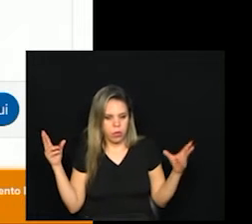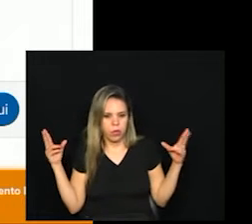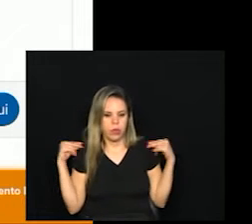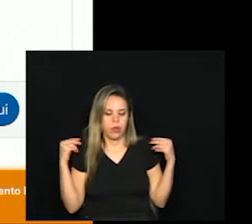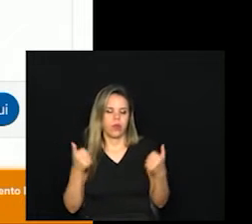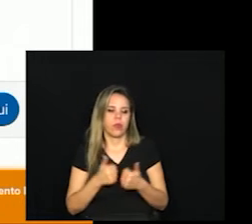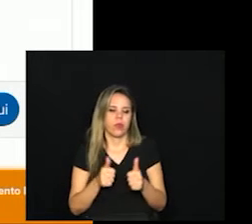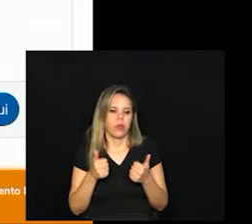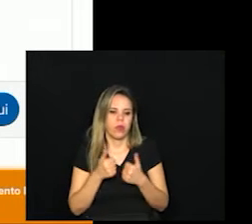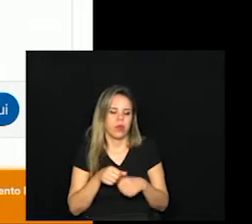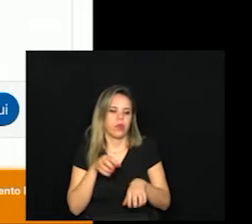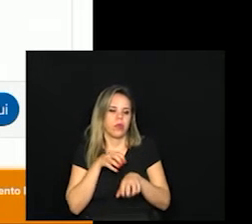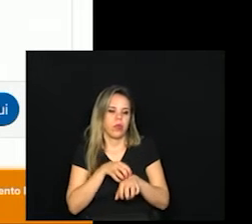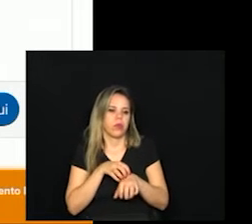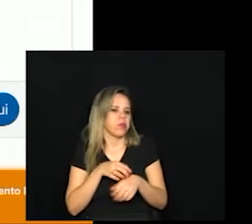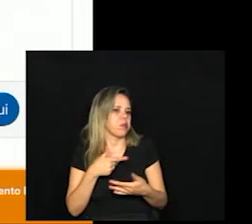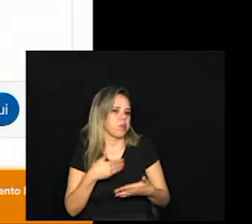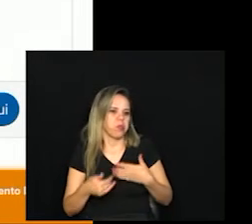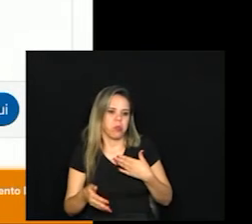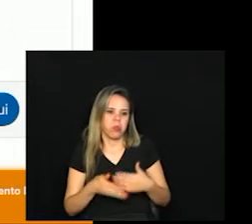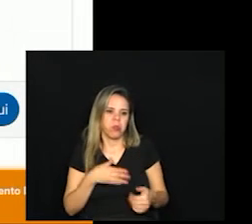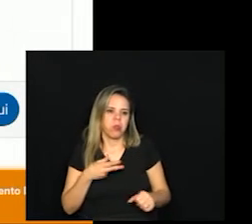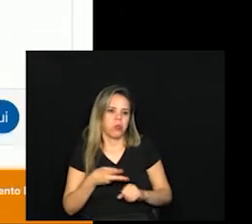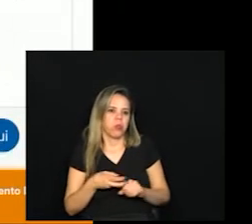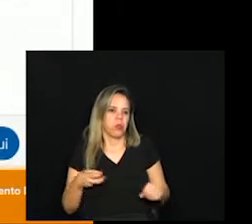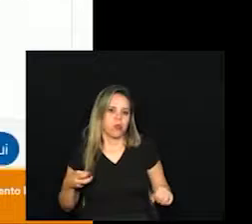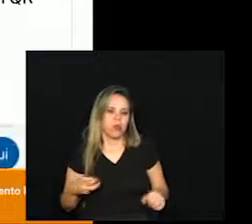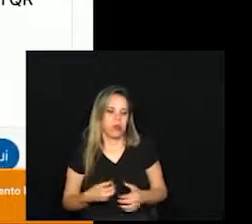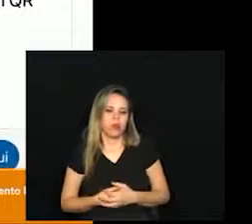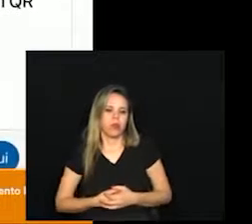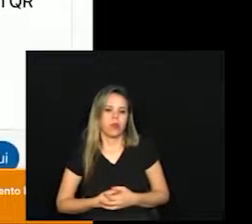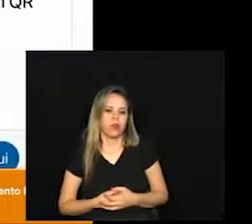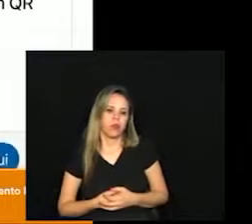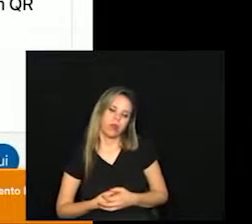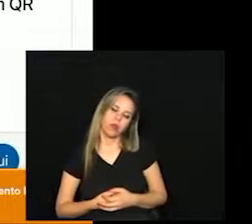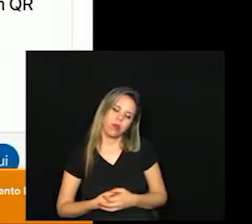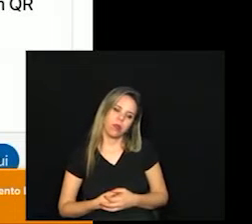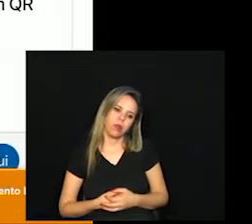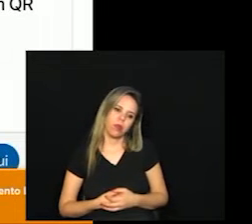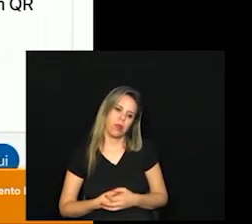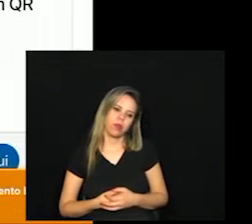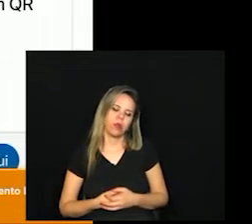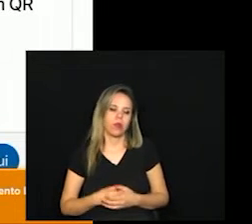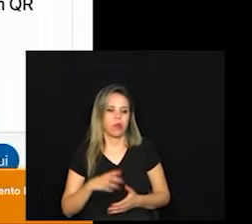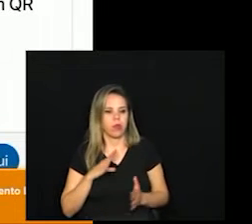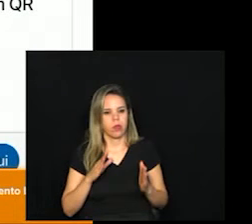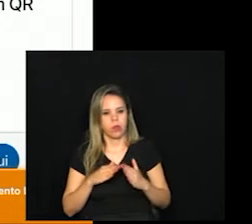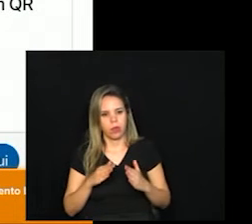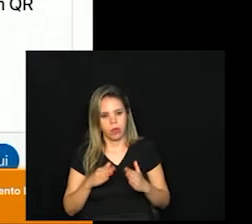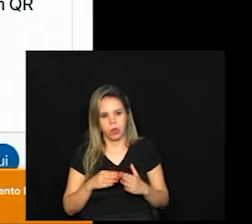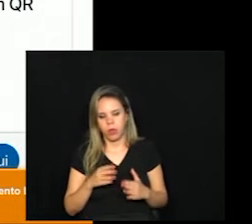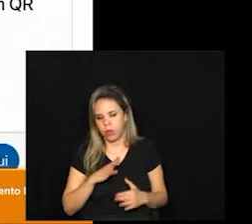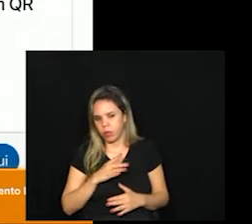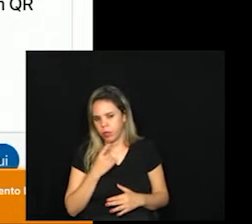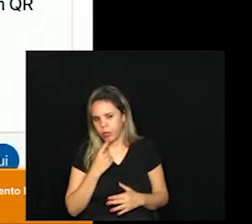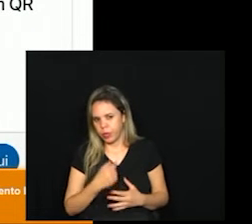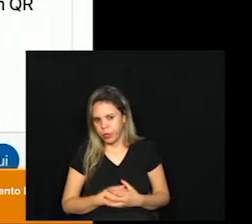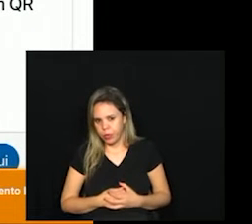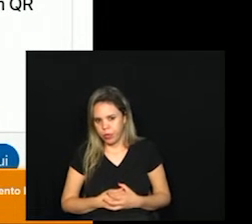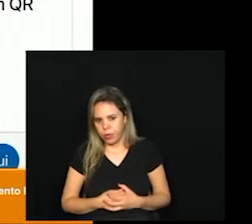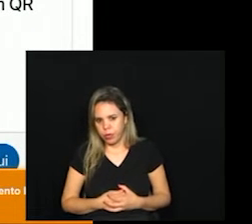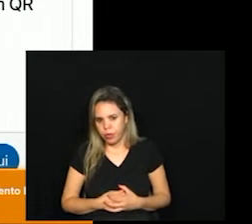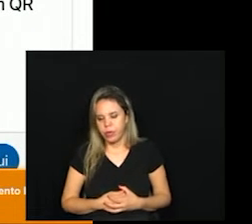pode ser de ônibus municipal ou também da rede intermunicipal, desde que more aqui na cidade de